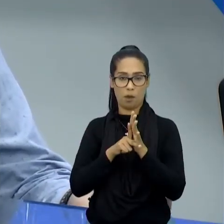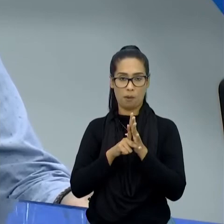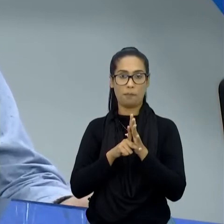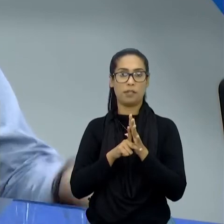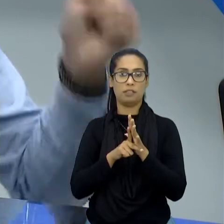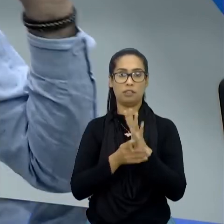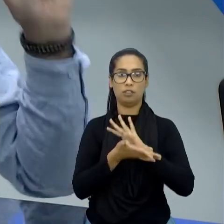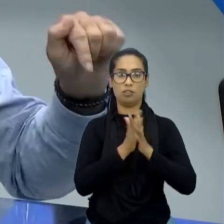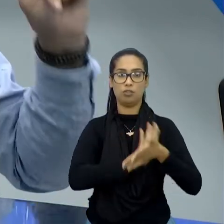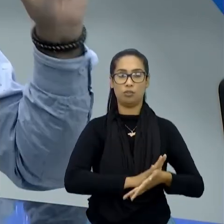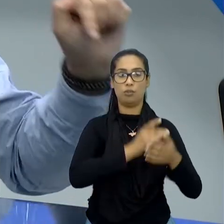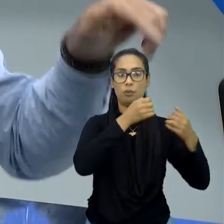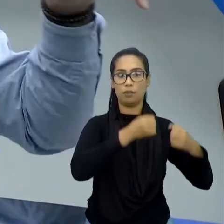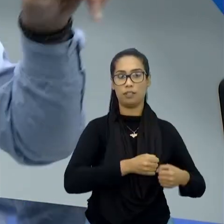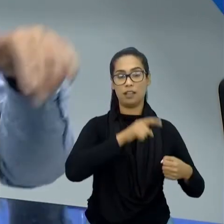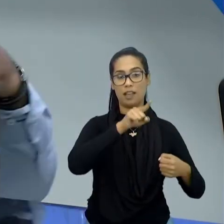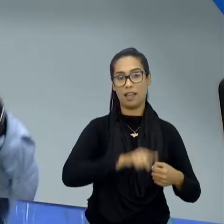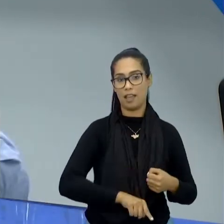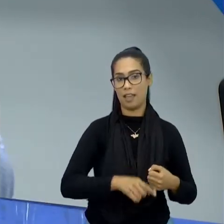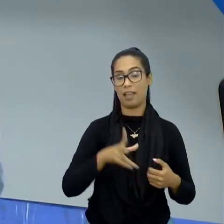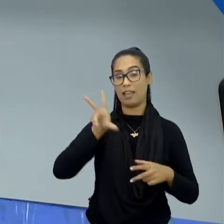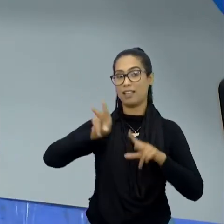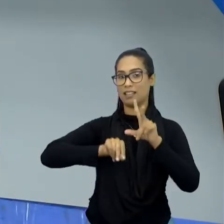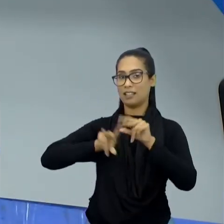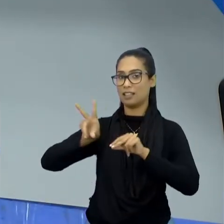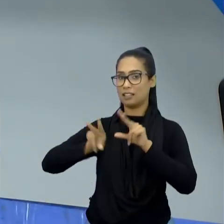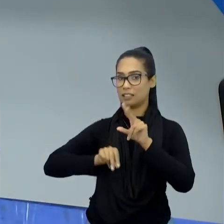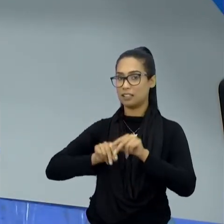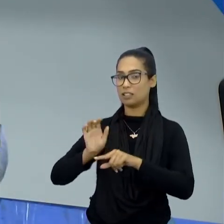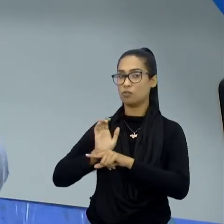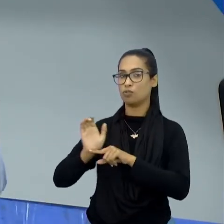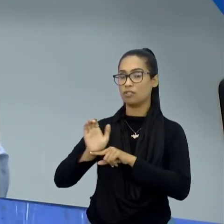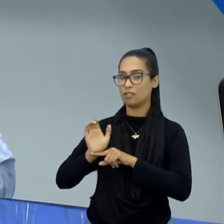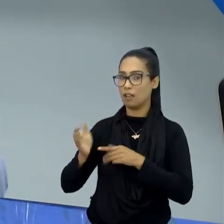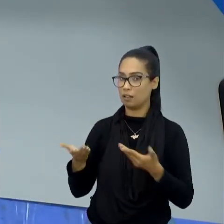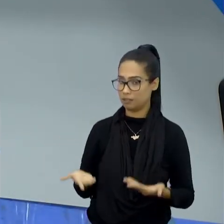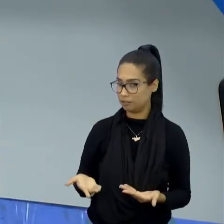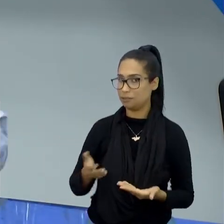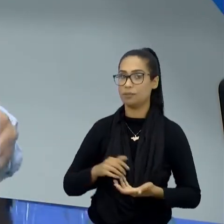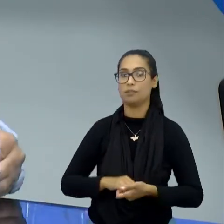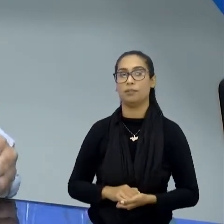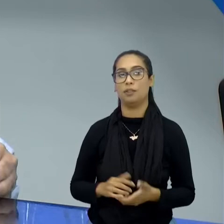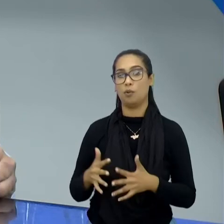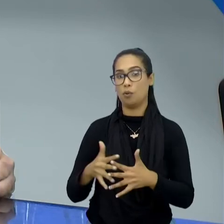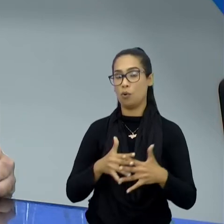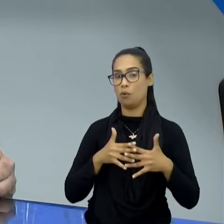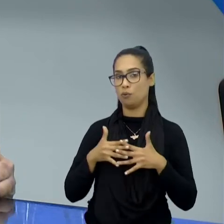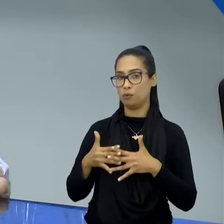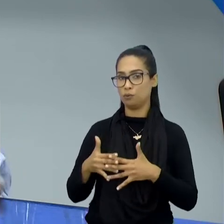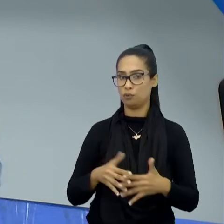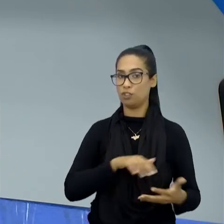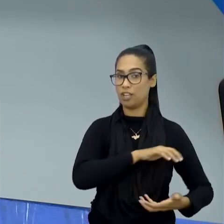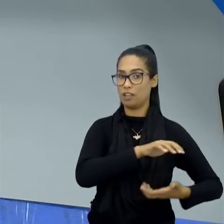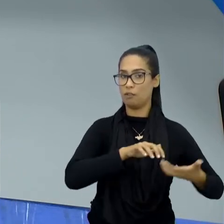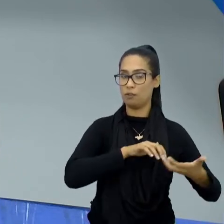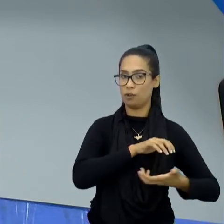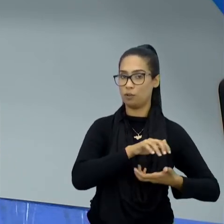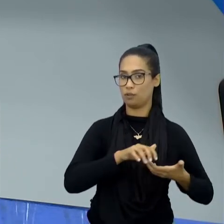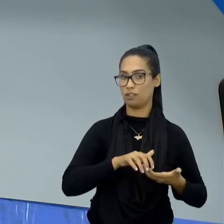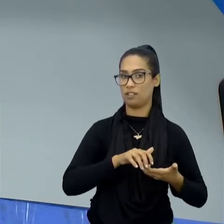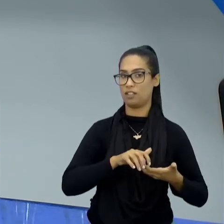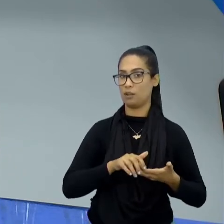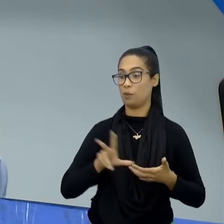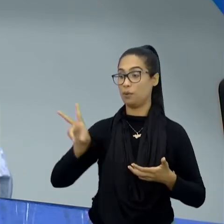poder, aí é golpe de Estado. E eu estou comentando isso que é muito comum, às vezes, as pessoas confundirem golpe de Estado com